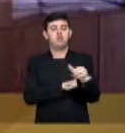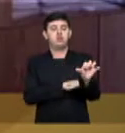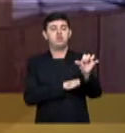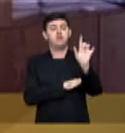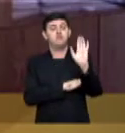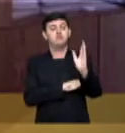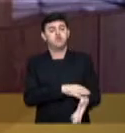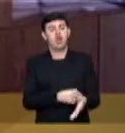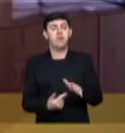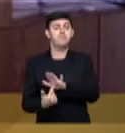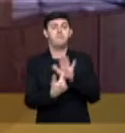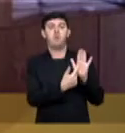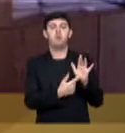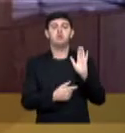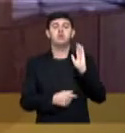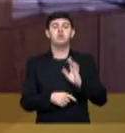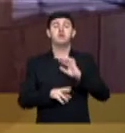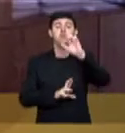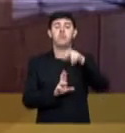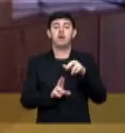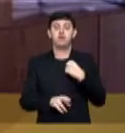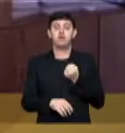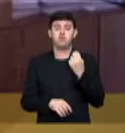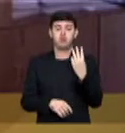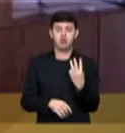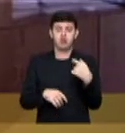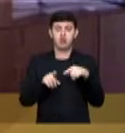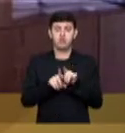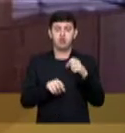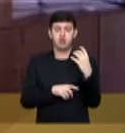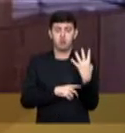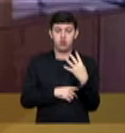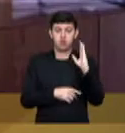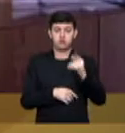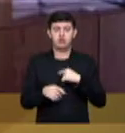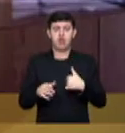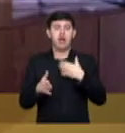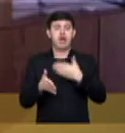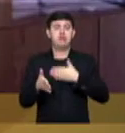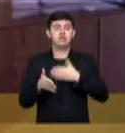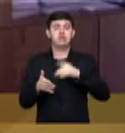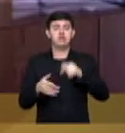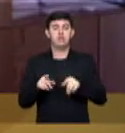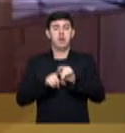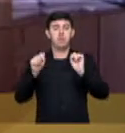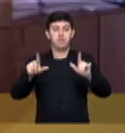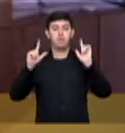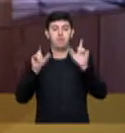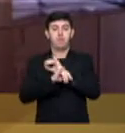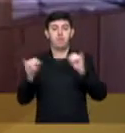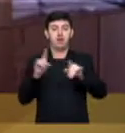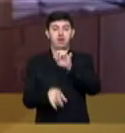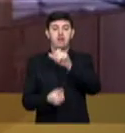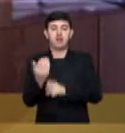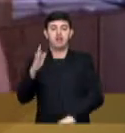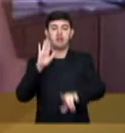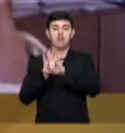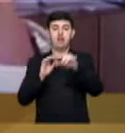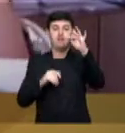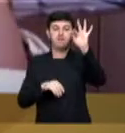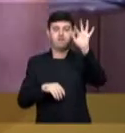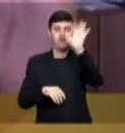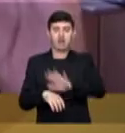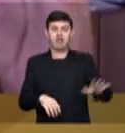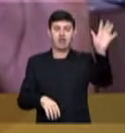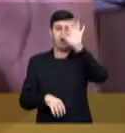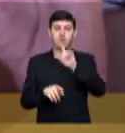ele estabelece em seus parágrafos 3º e 4º que as restrições legais à propaganda devem ser impostas por lei federal. Ou seja, nós